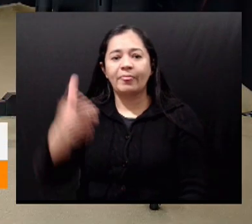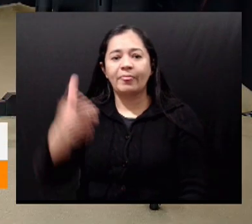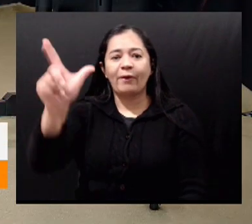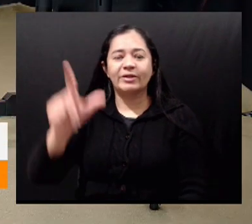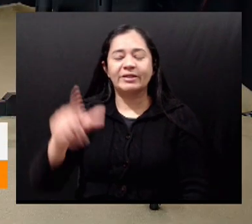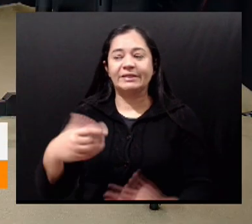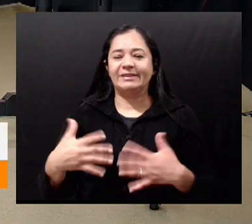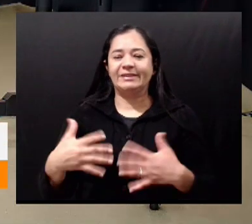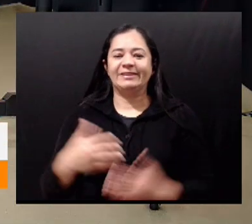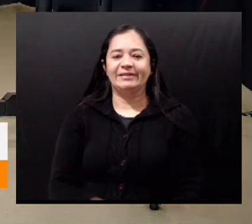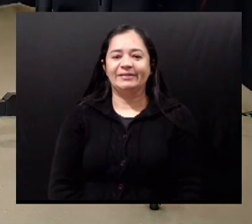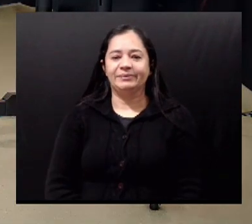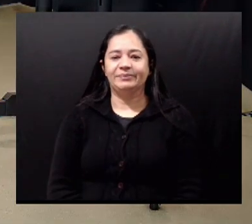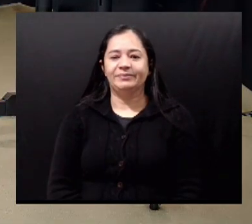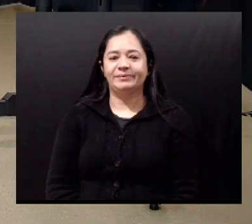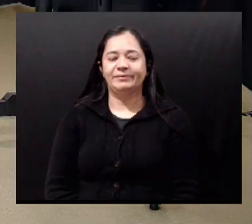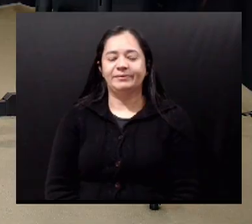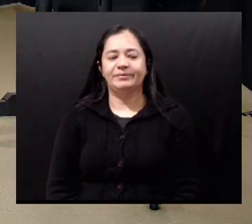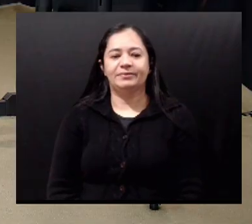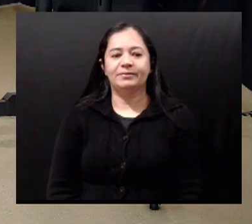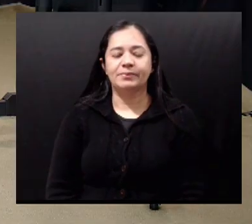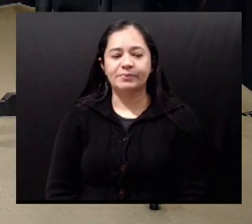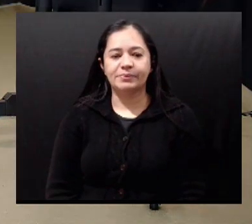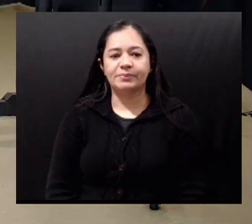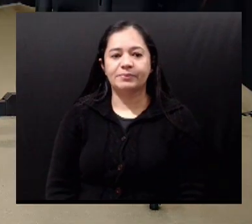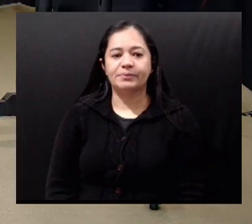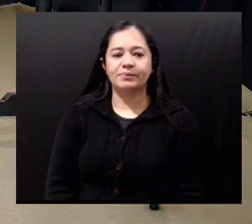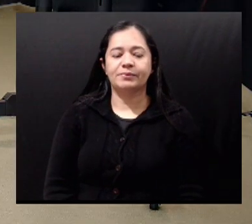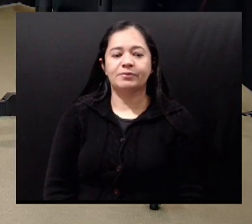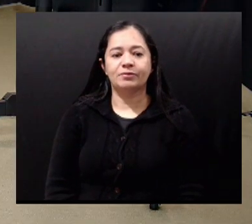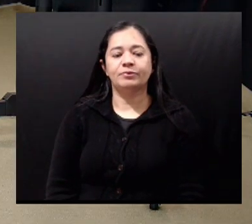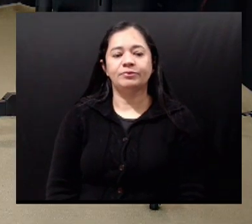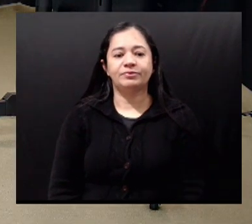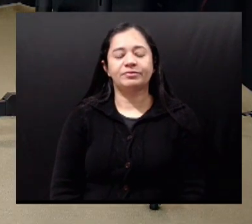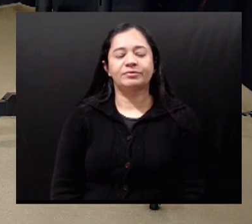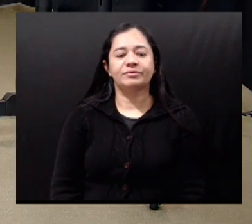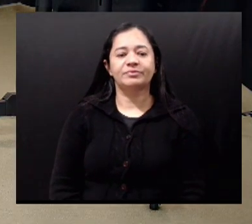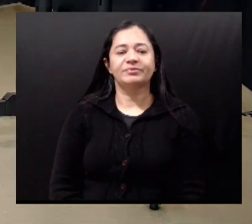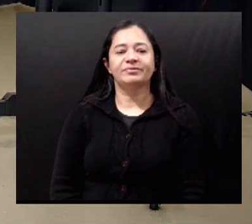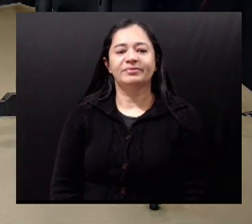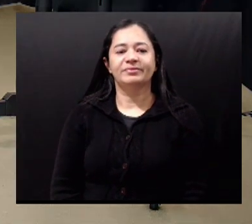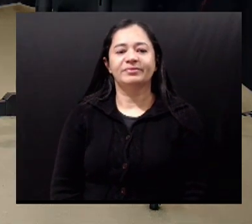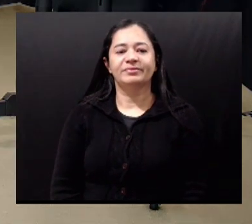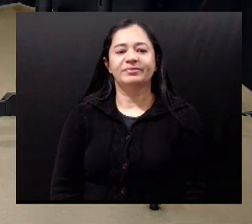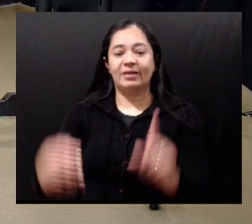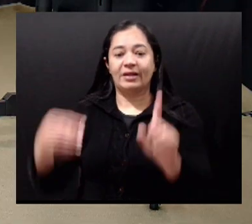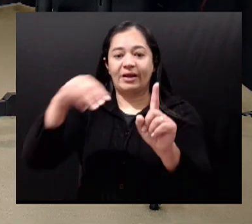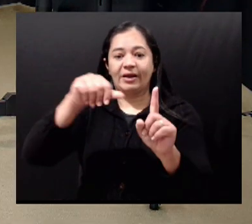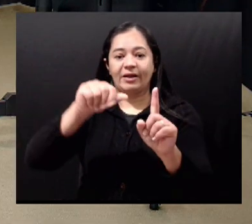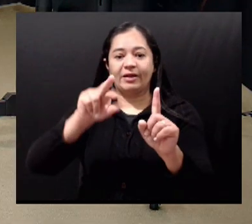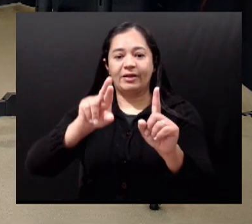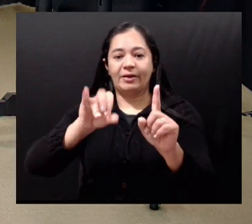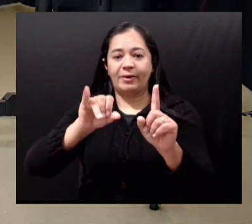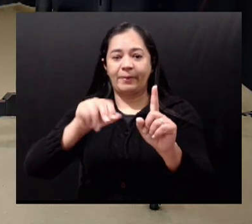Bora que bora, coloca mais uma pra gente, produção, 8h55. A Marina Pereira, da Vila Padre